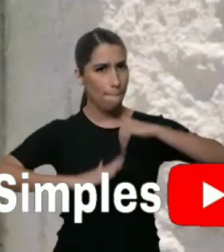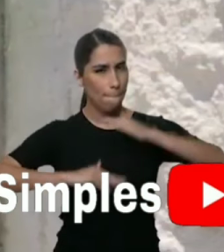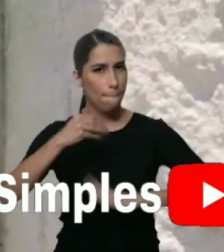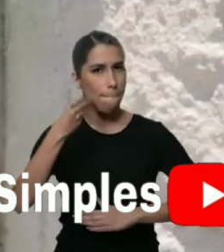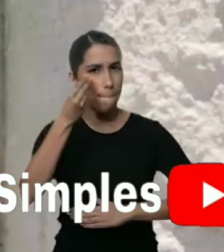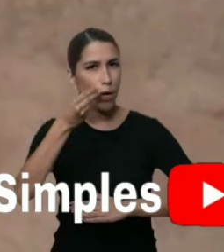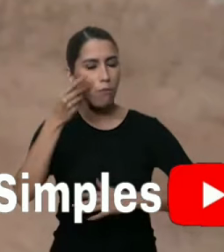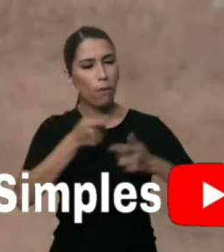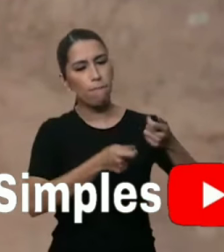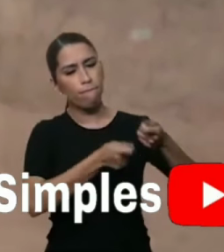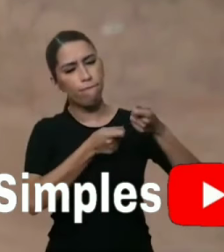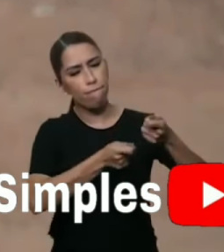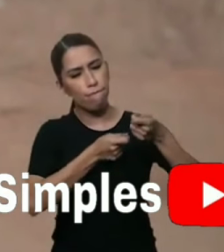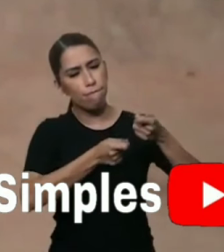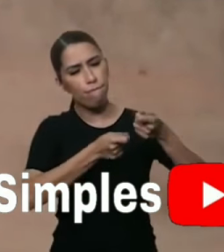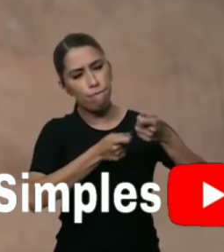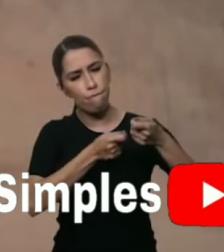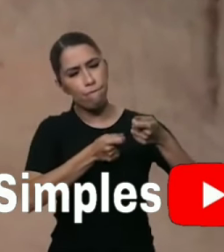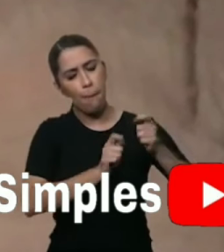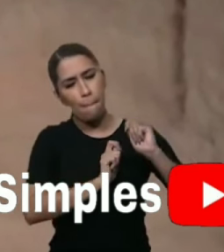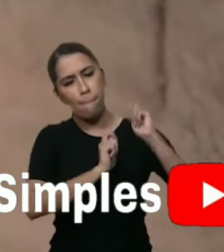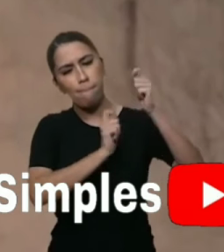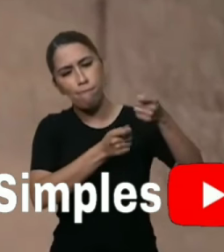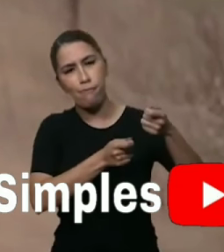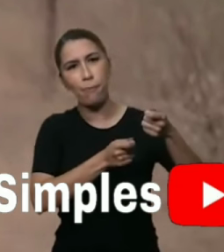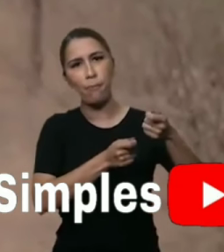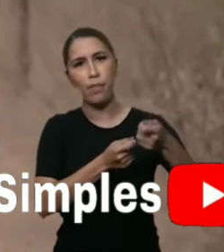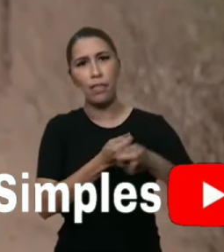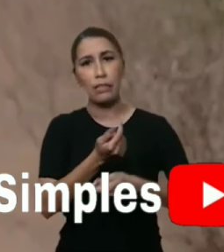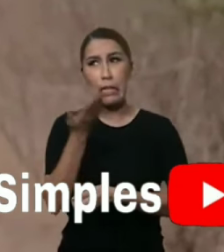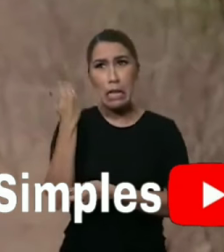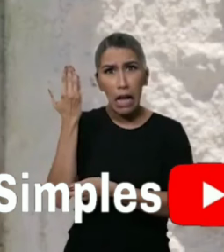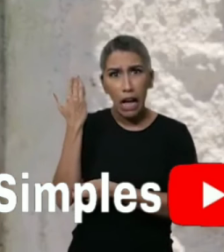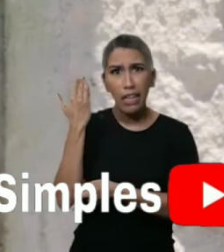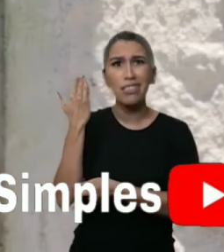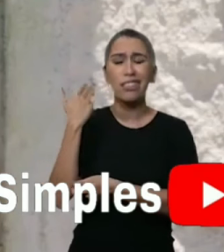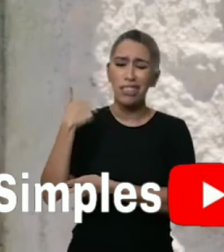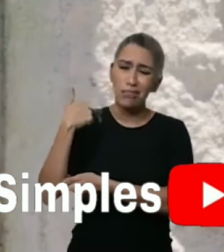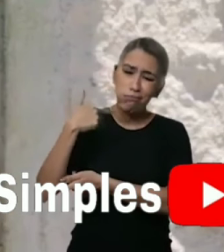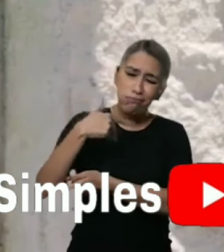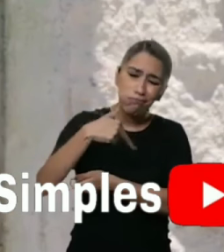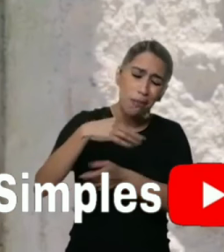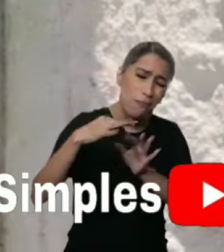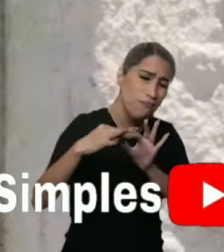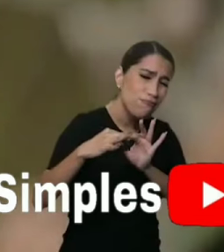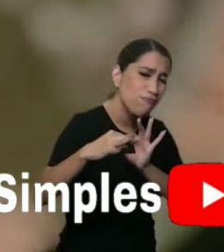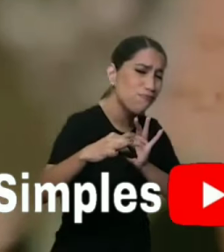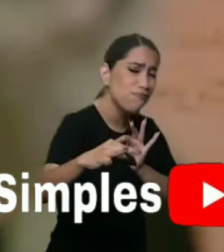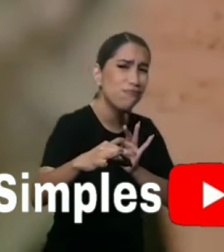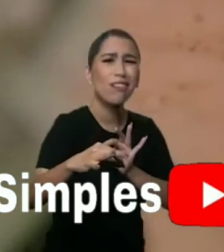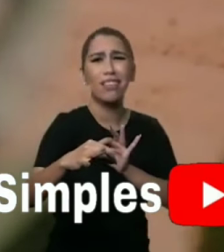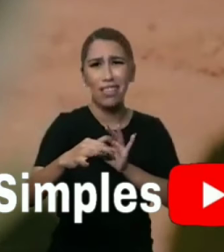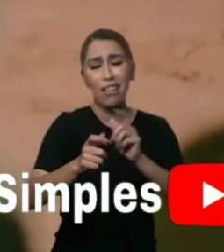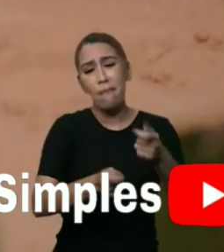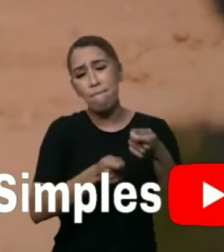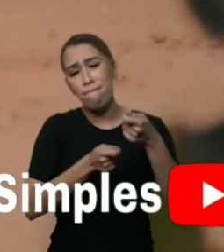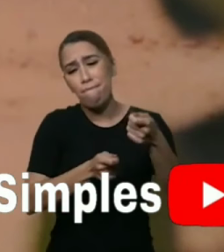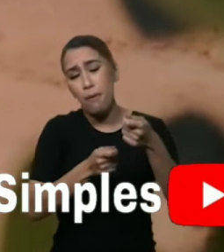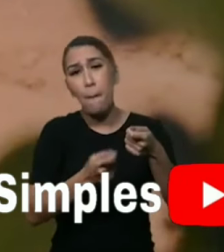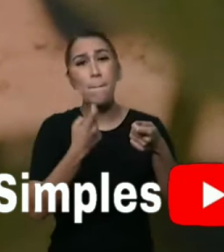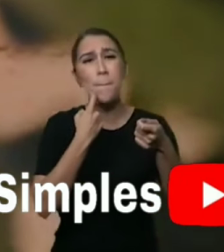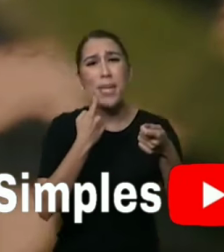Sou pescador profissional, a gente tem que andar 3 léguas para ir pegar o peixe no açude, para escapar,